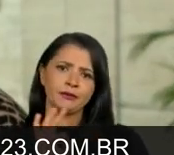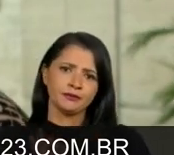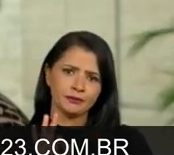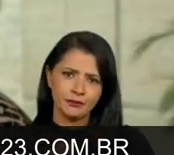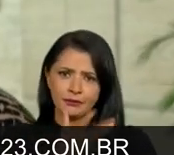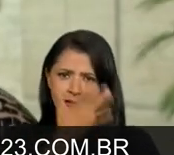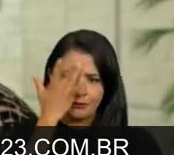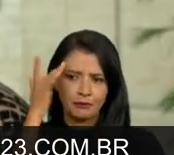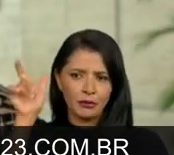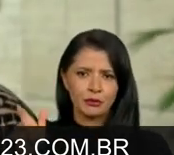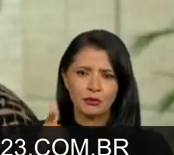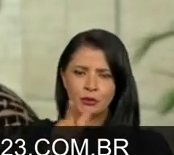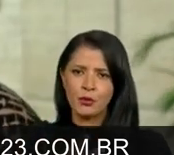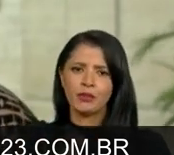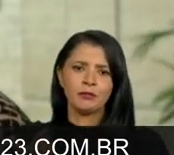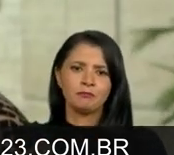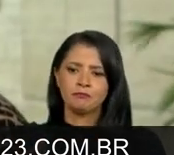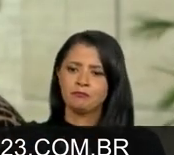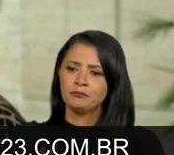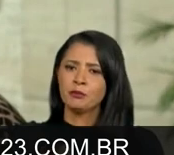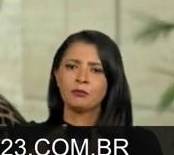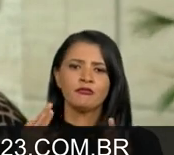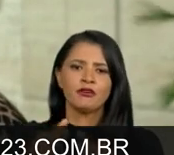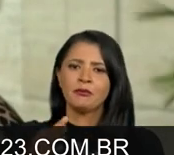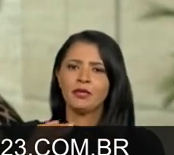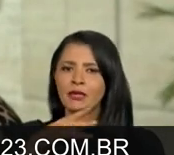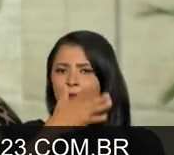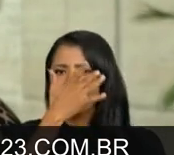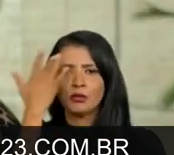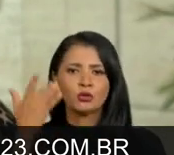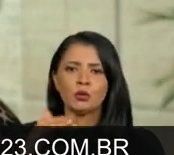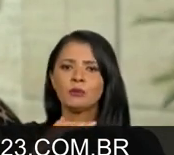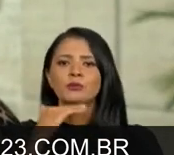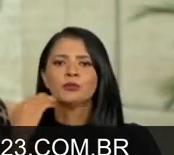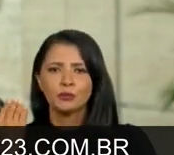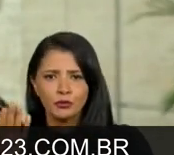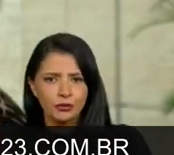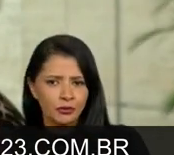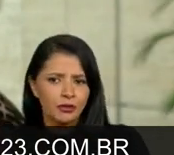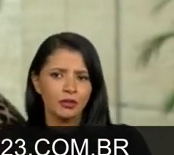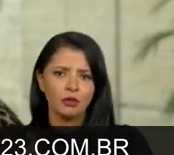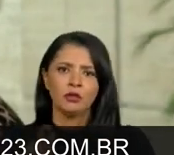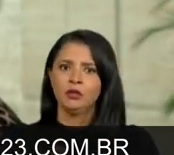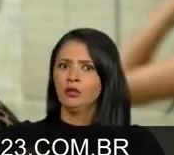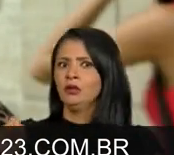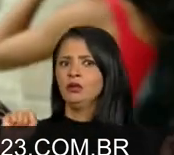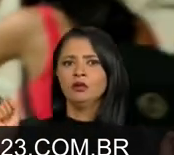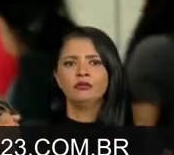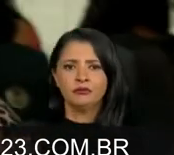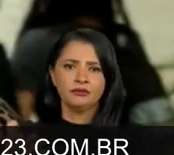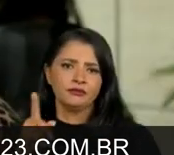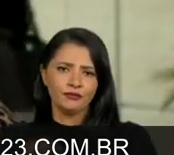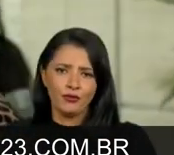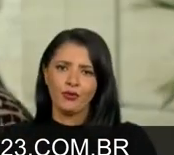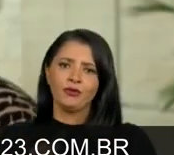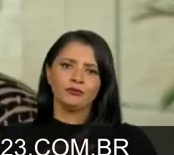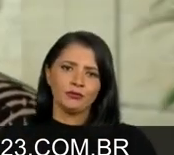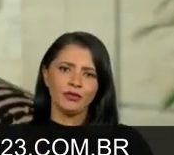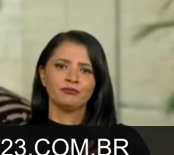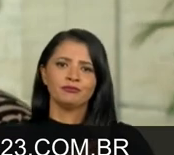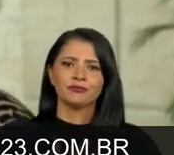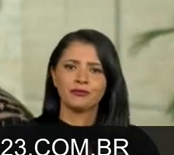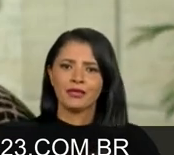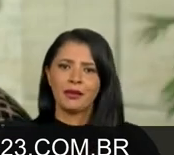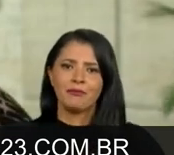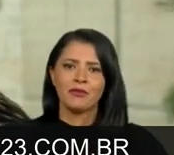Principalmente para quem perdeu um ente querido. Foi realmente desesperador, né? Foi no auge da pandemia, onde